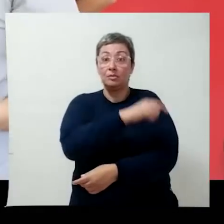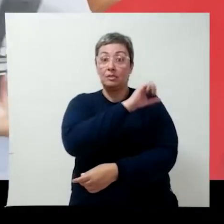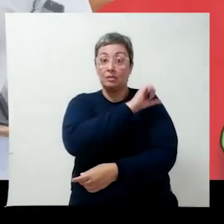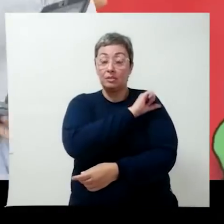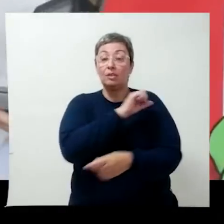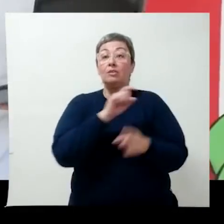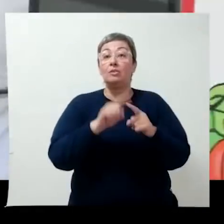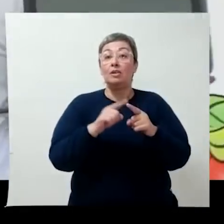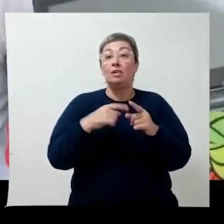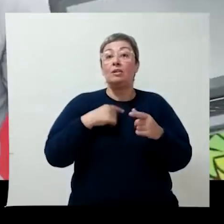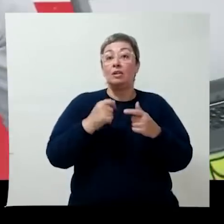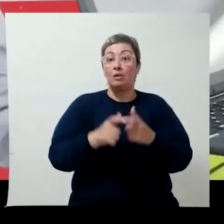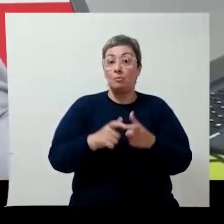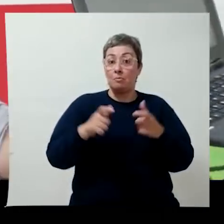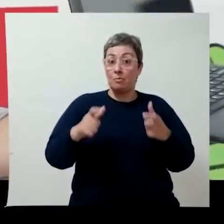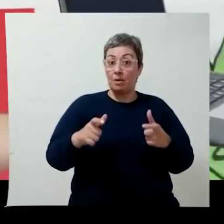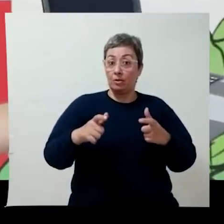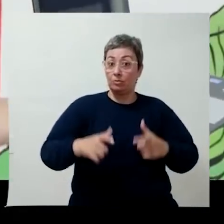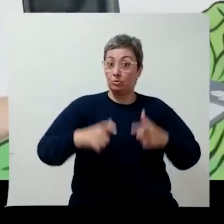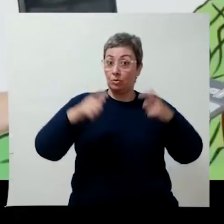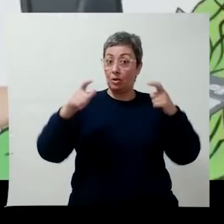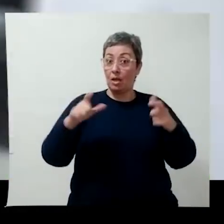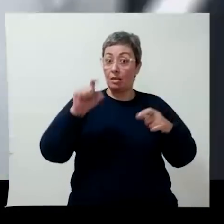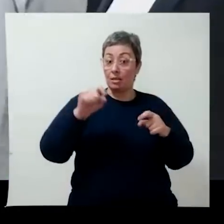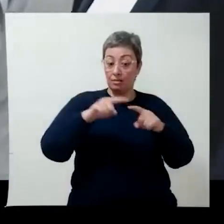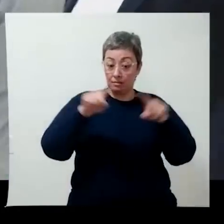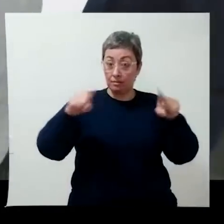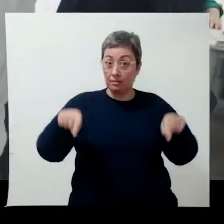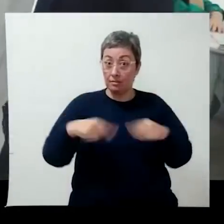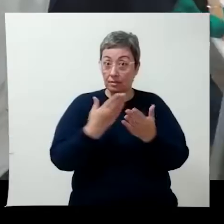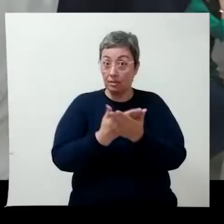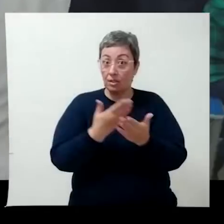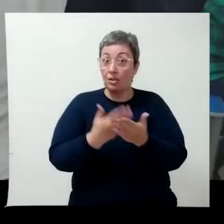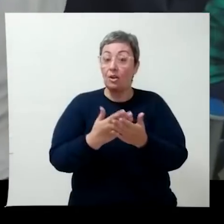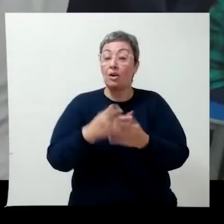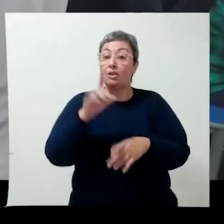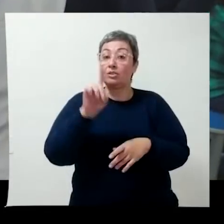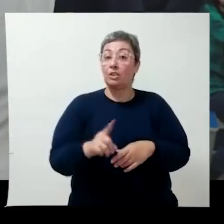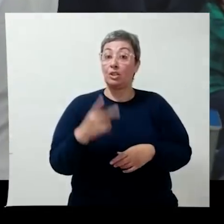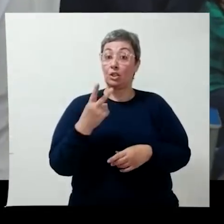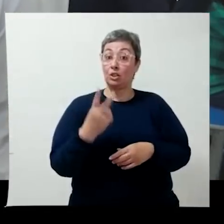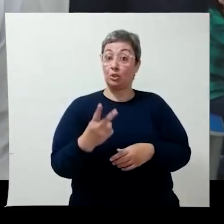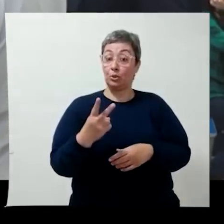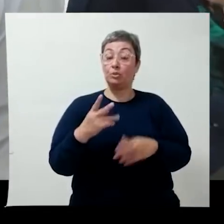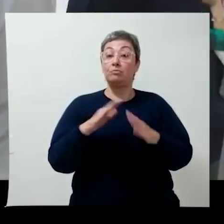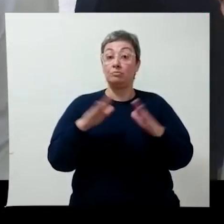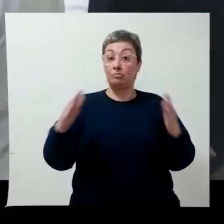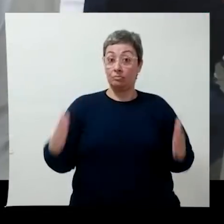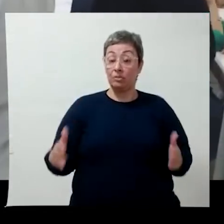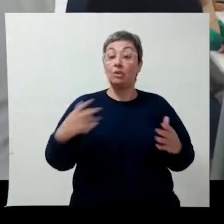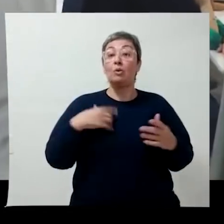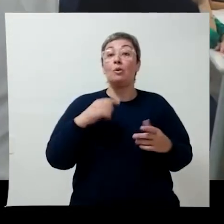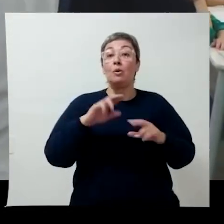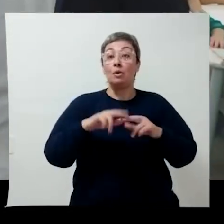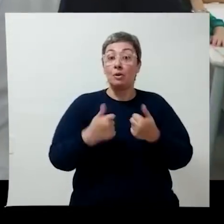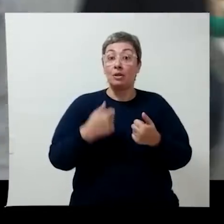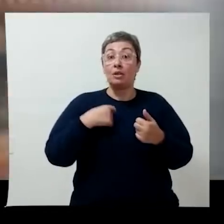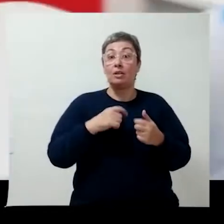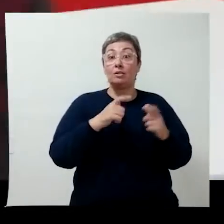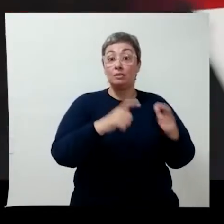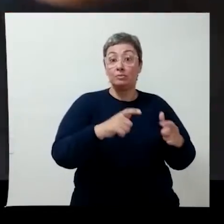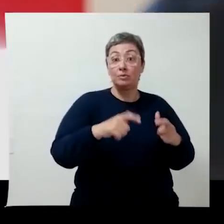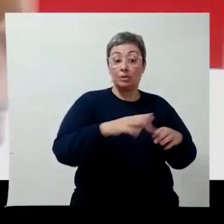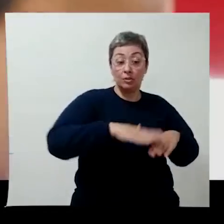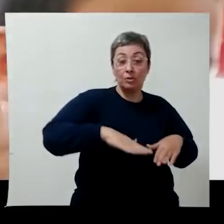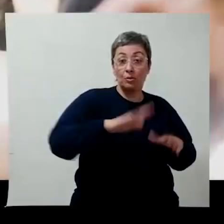As unidades de médio e grande porte, com mais de 10 salas, terão direito a 2 equipamentos. Com isso, cada turma vai